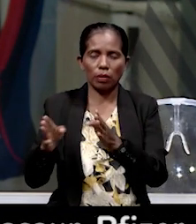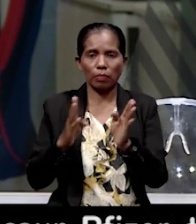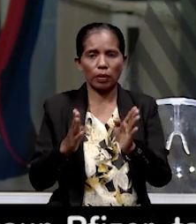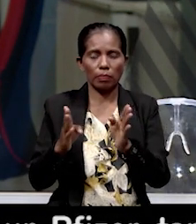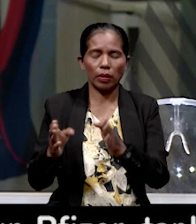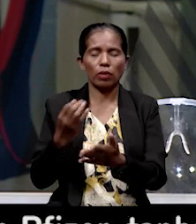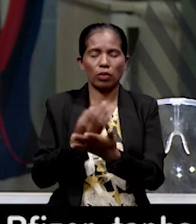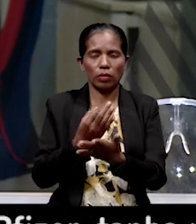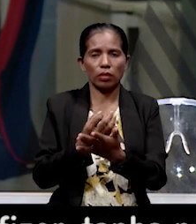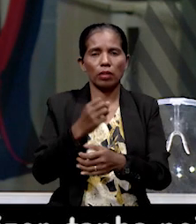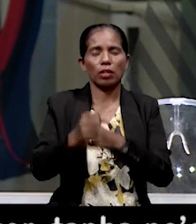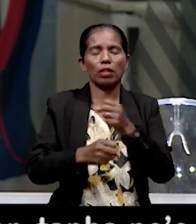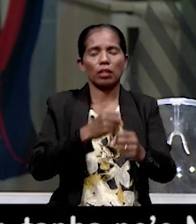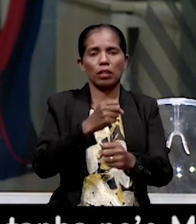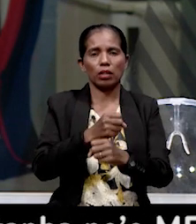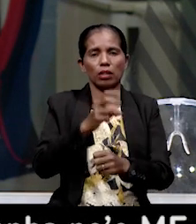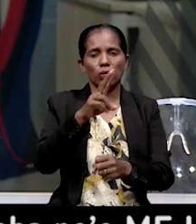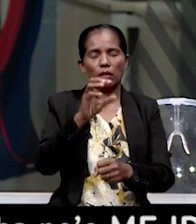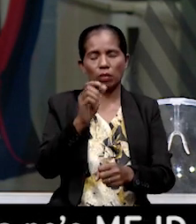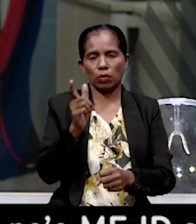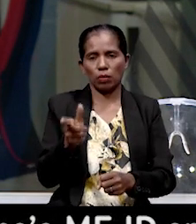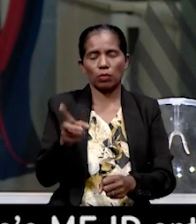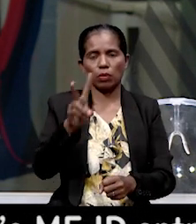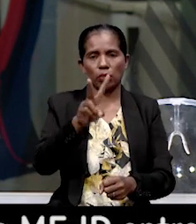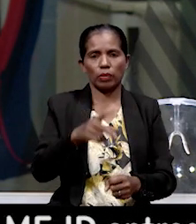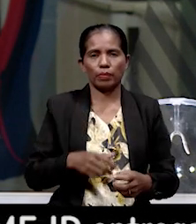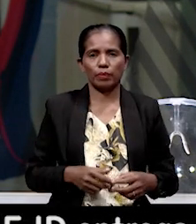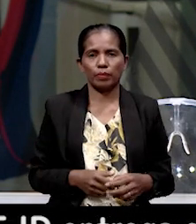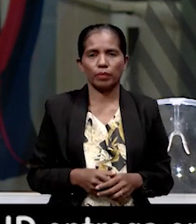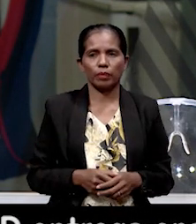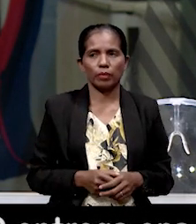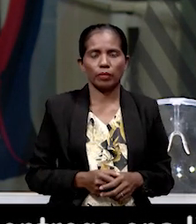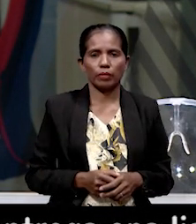preparação orçamento Tinangrihurua Ruanuluresingrua.